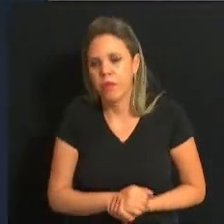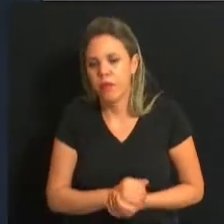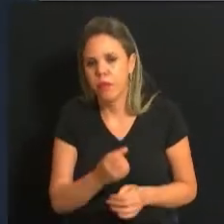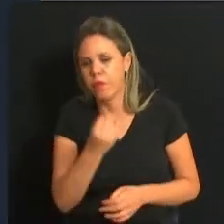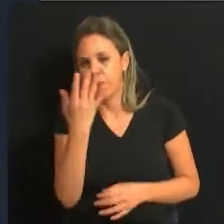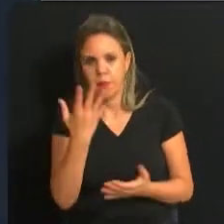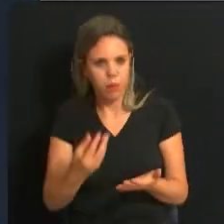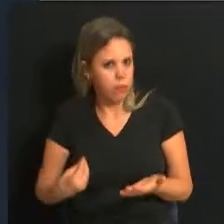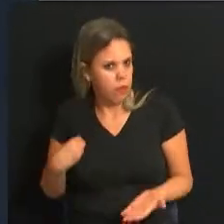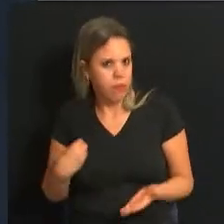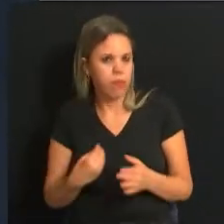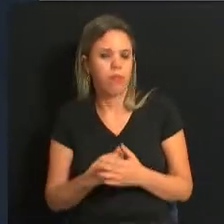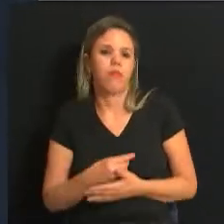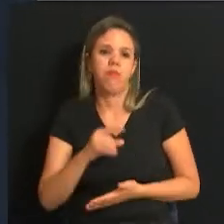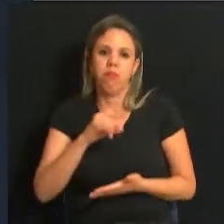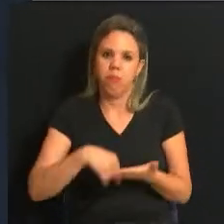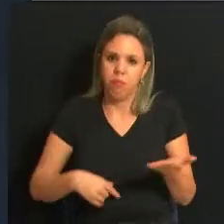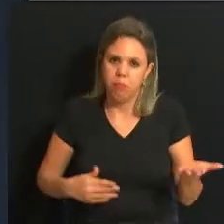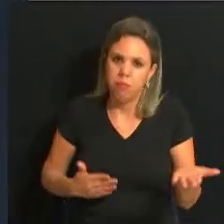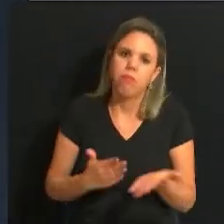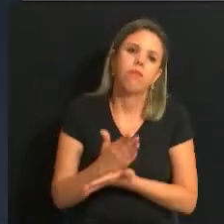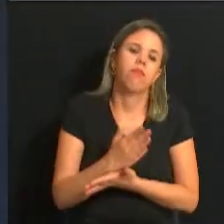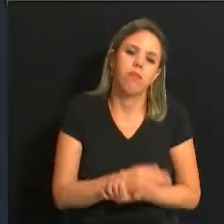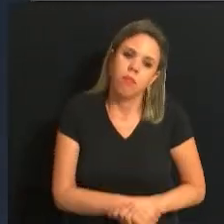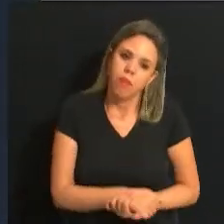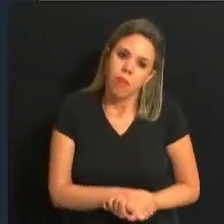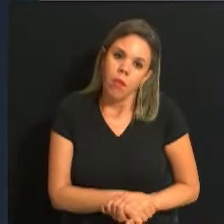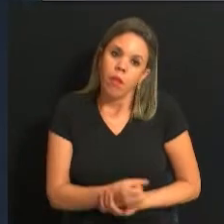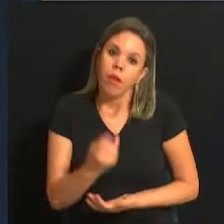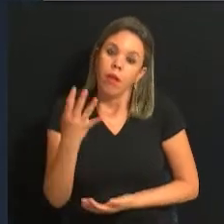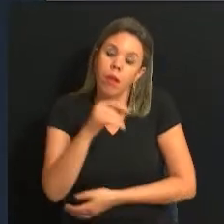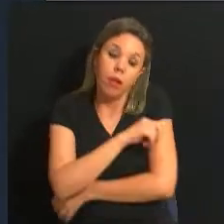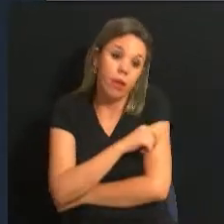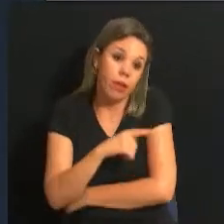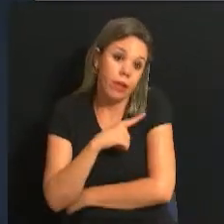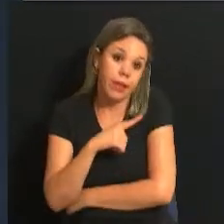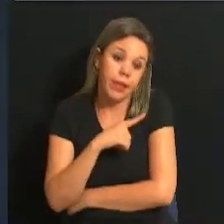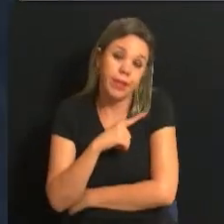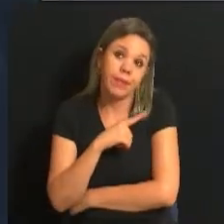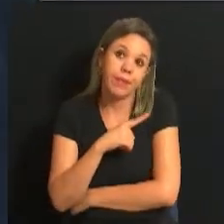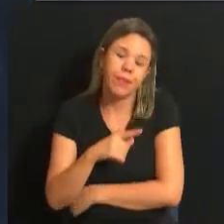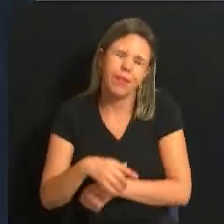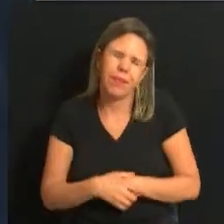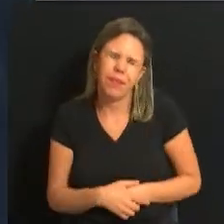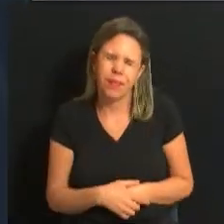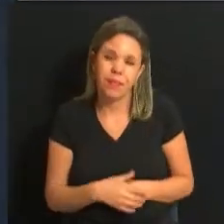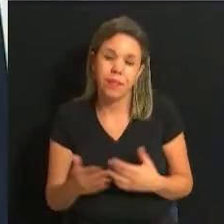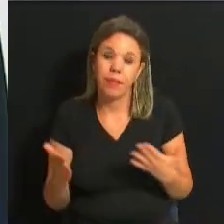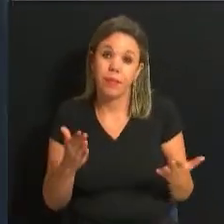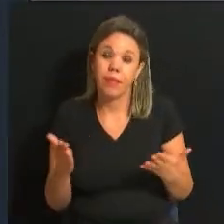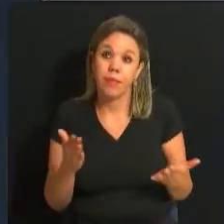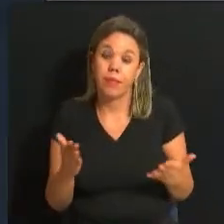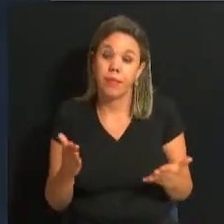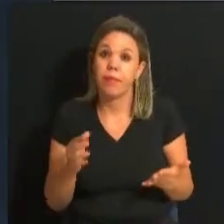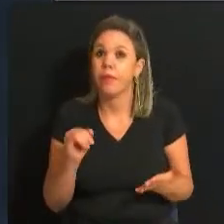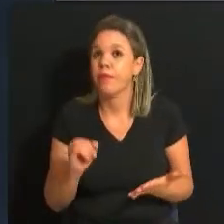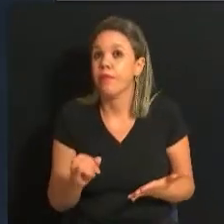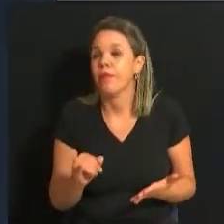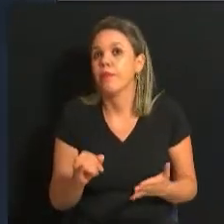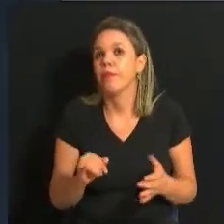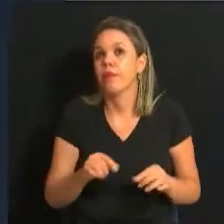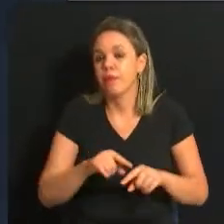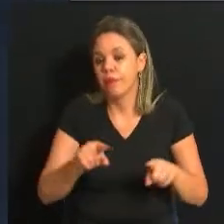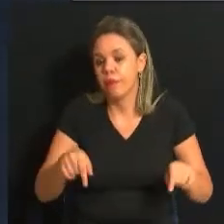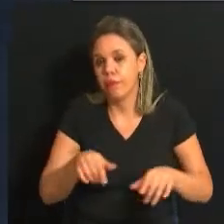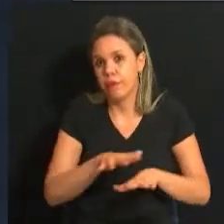estão licenciados, quantos alunos tem, tanto se tiver classe especial